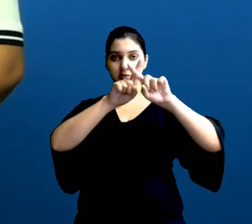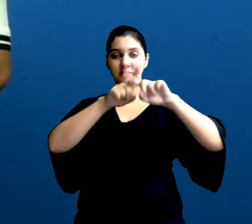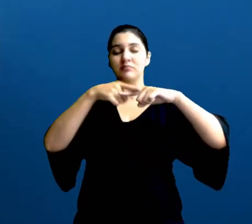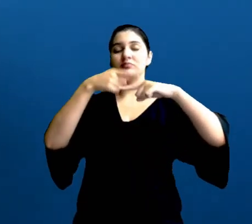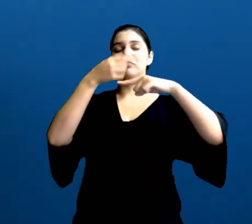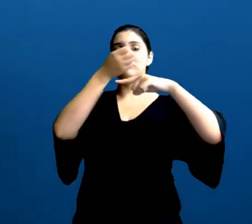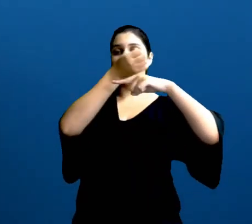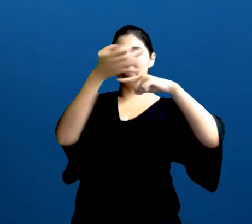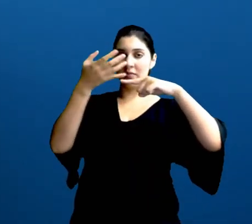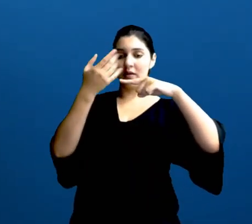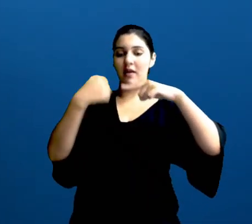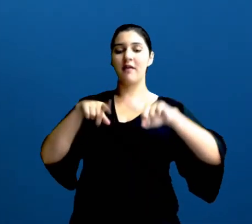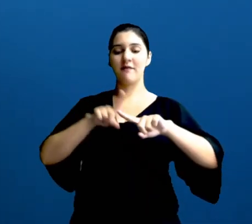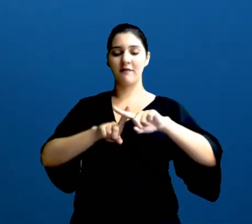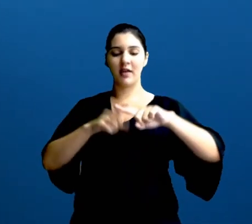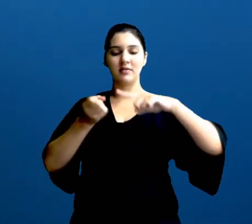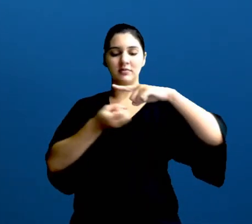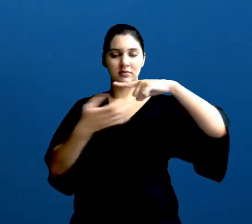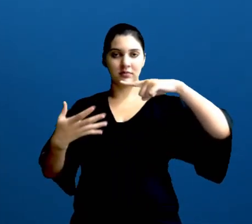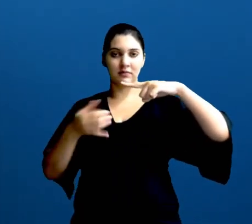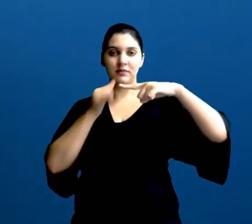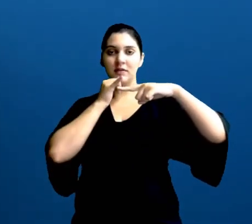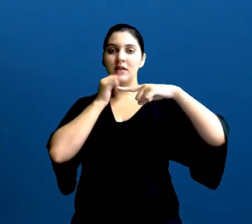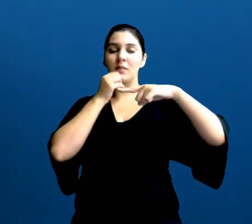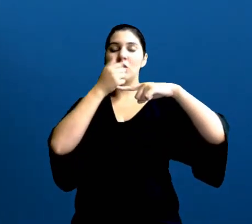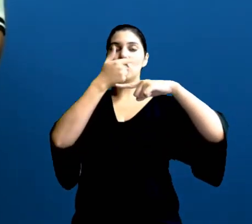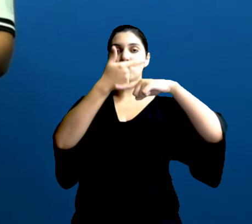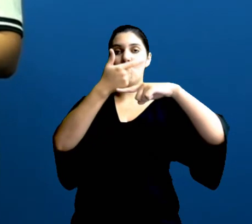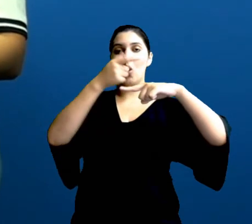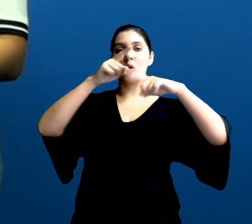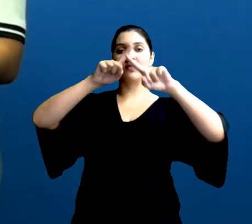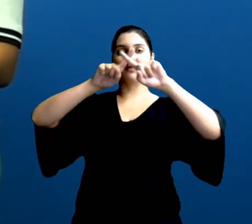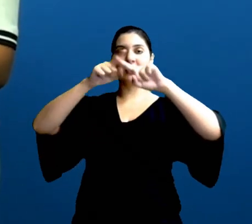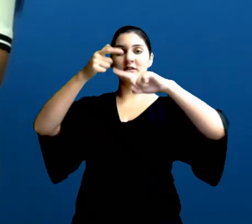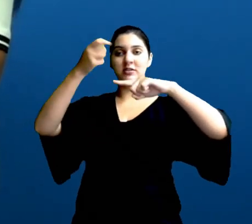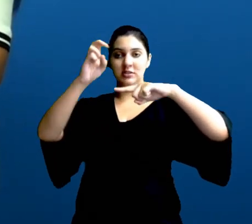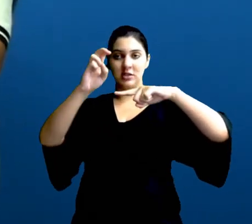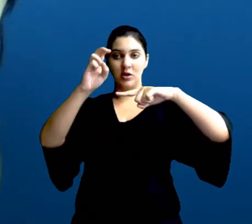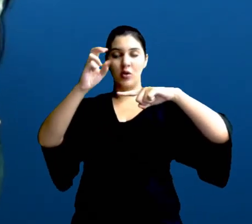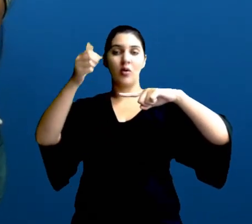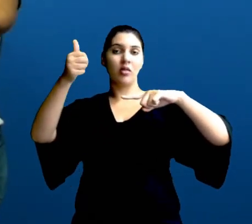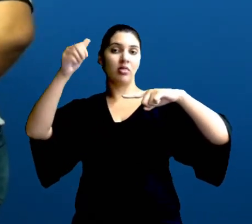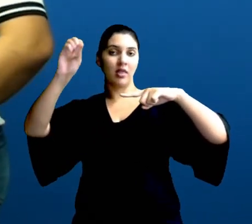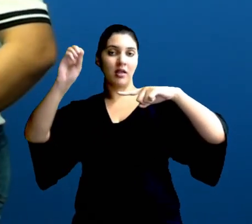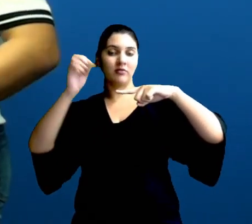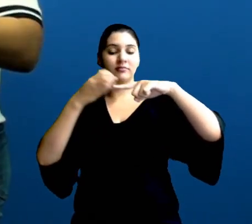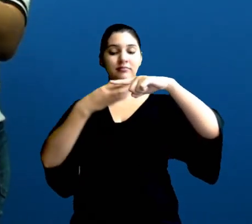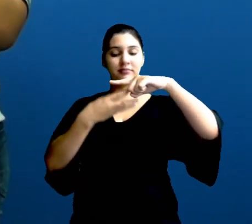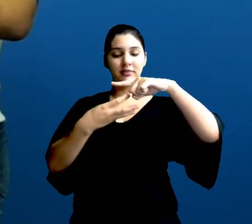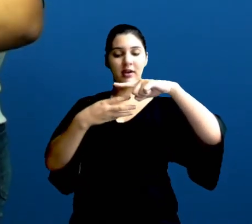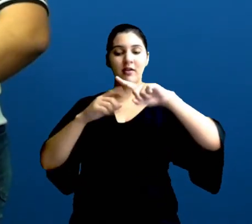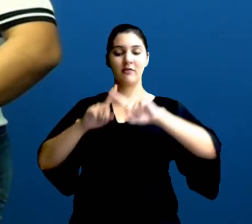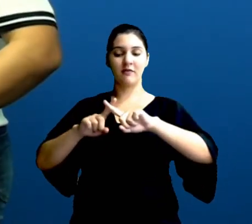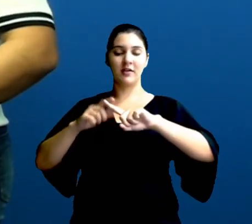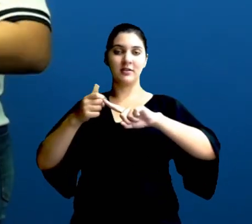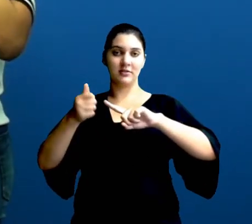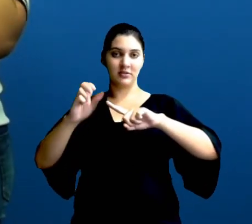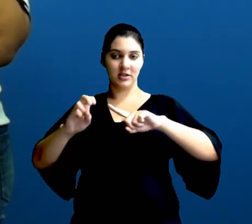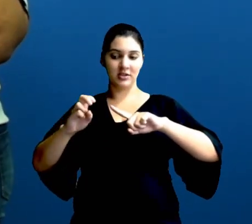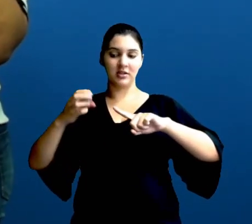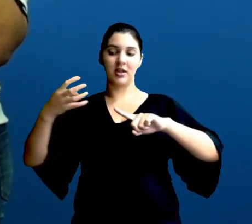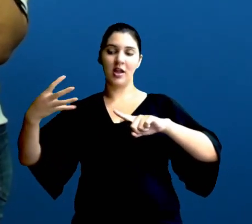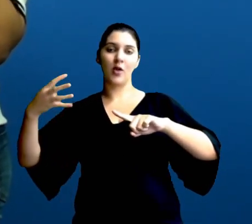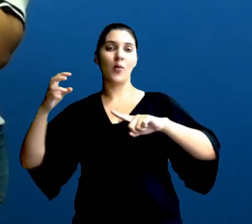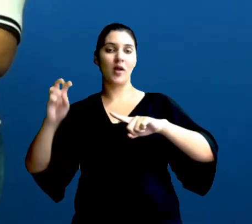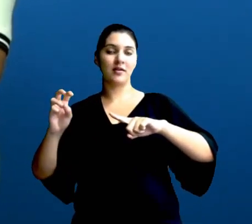multiplica o de baixo. 2 vezes 5, 10. 3 vezes 15, 45.